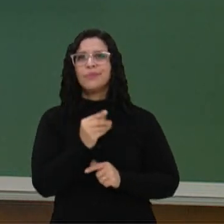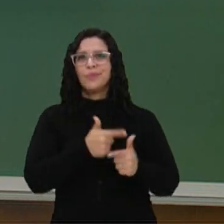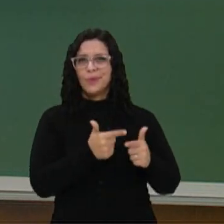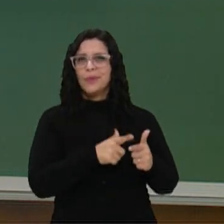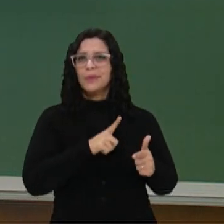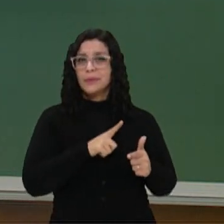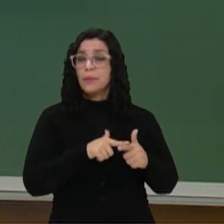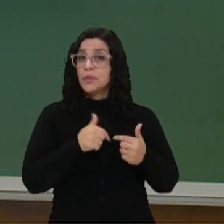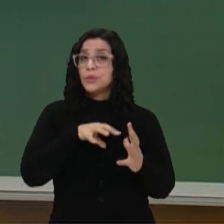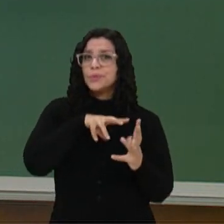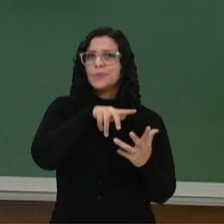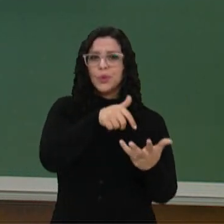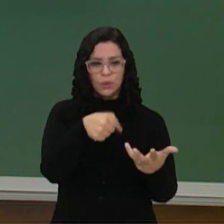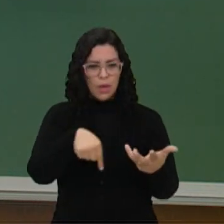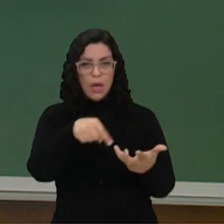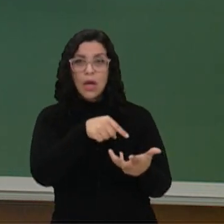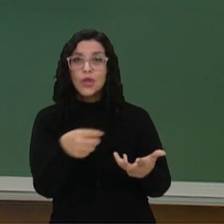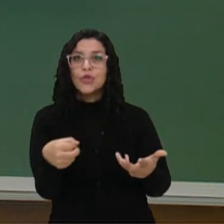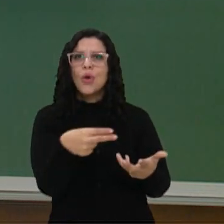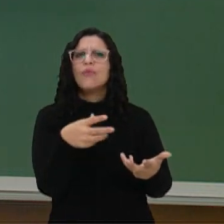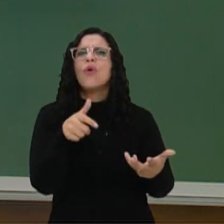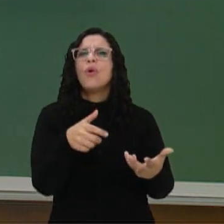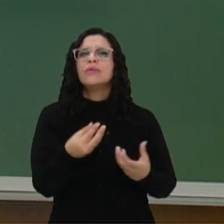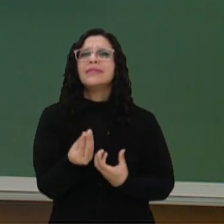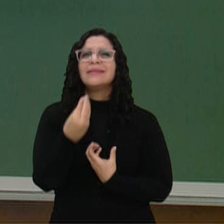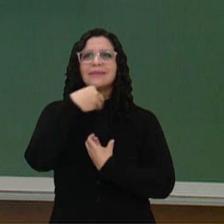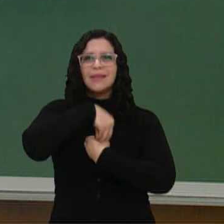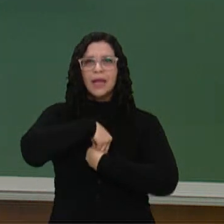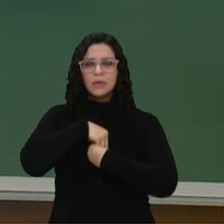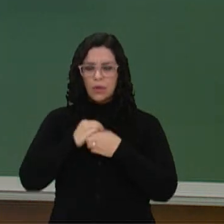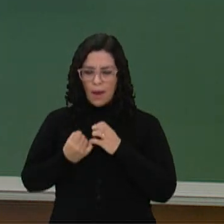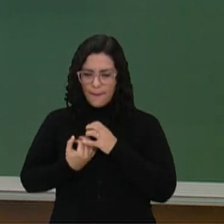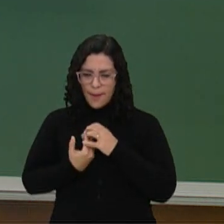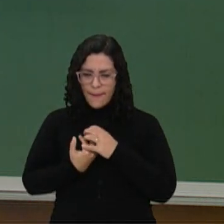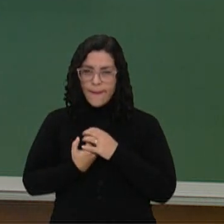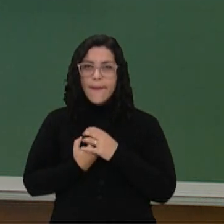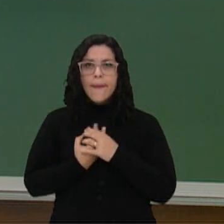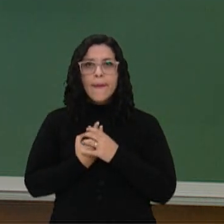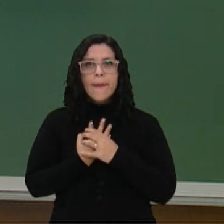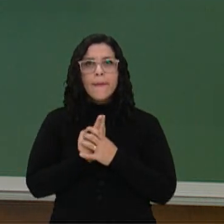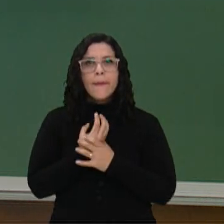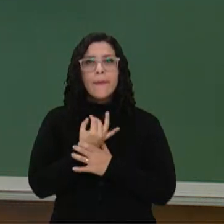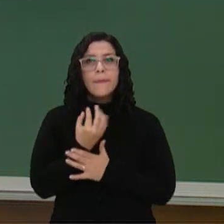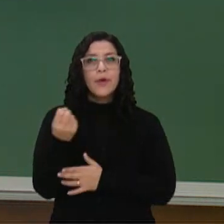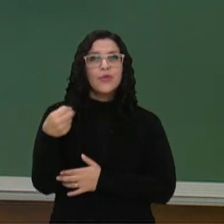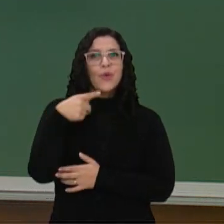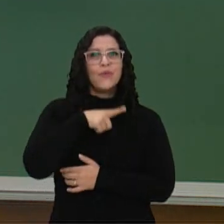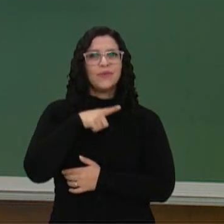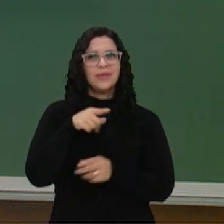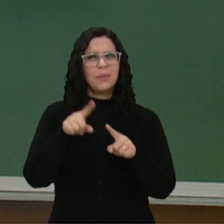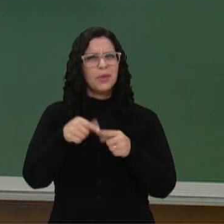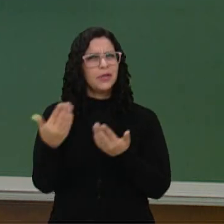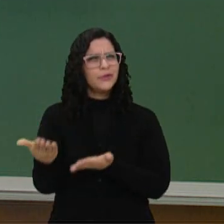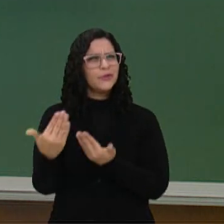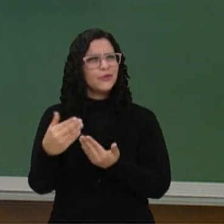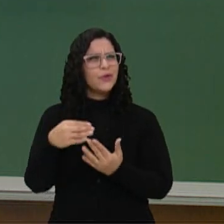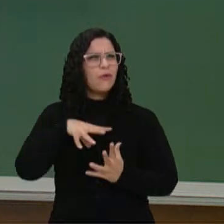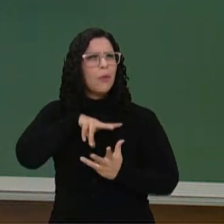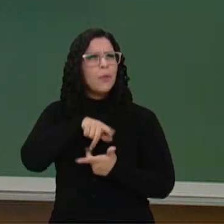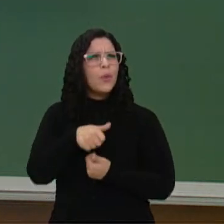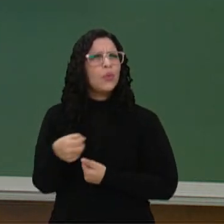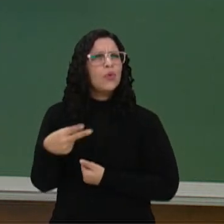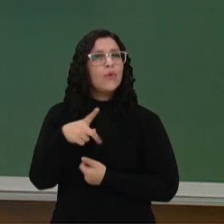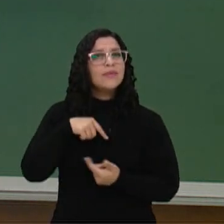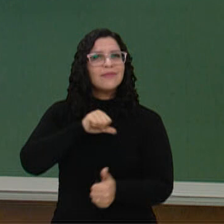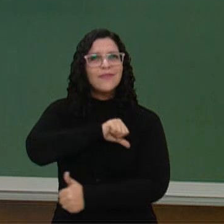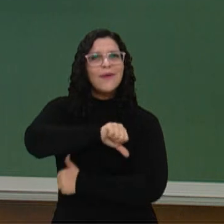a questão de um mundo novo que está surgindo dentro de ti, dentro do estudante, do jovem estudante. Esse mundo novo é